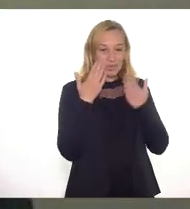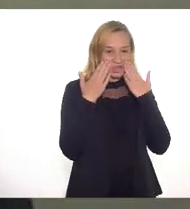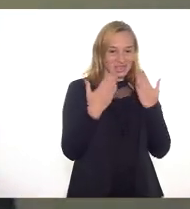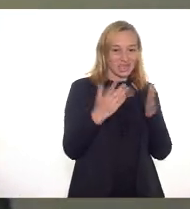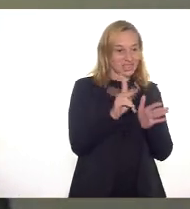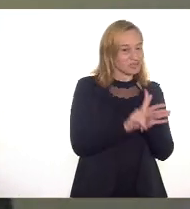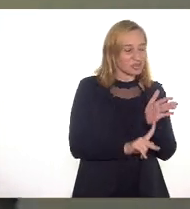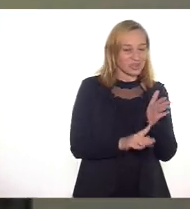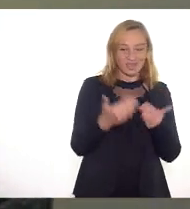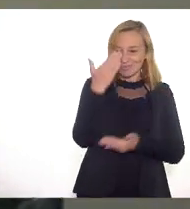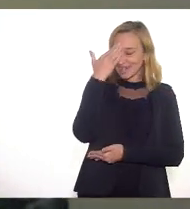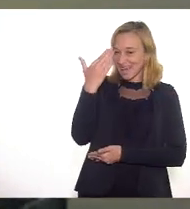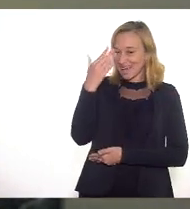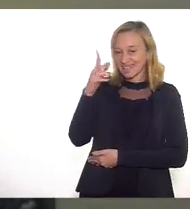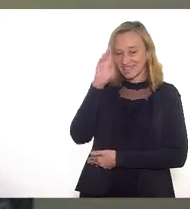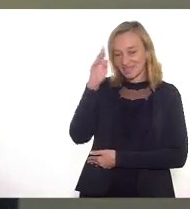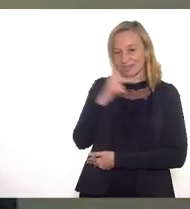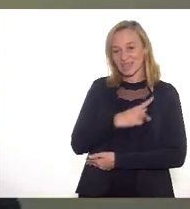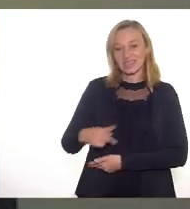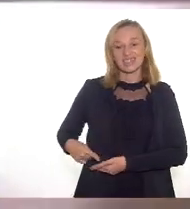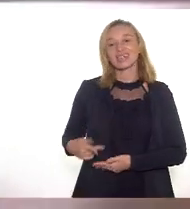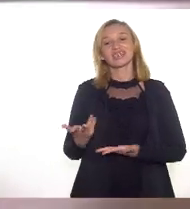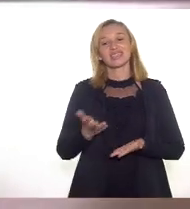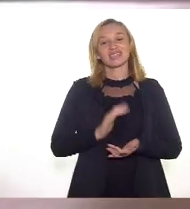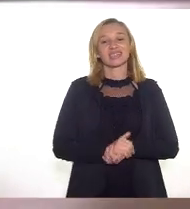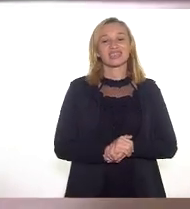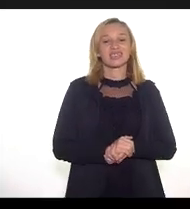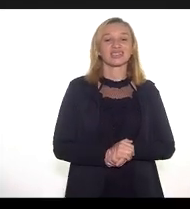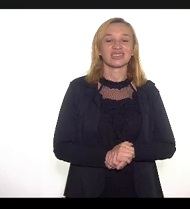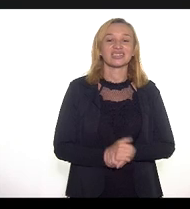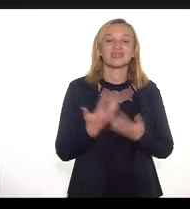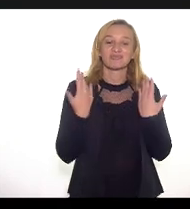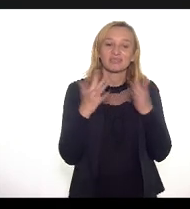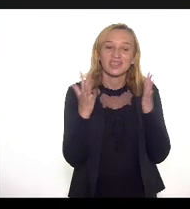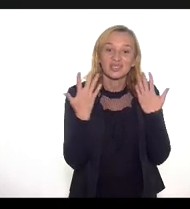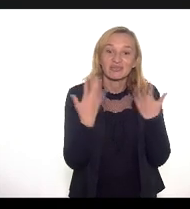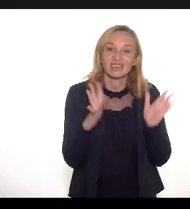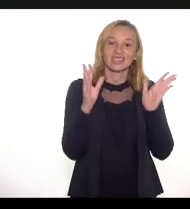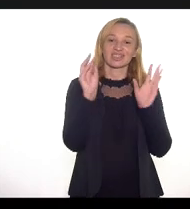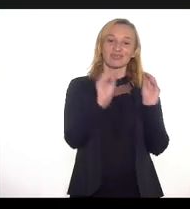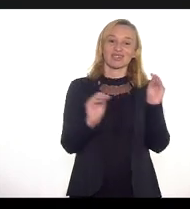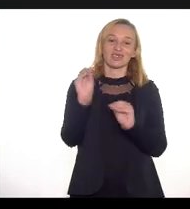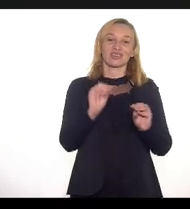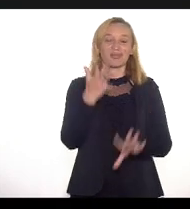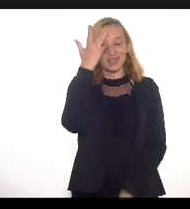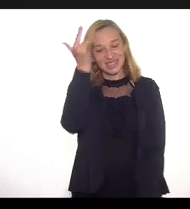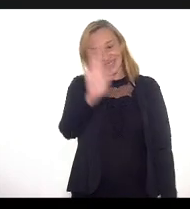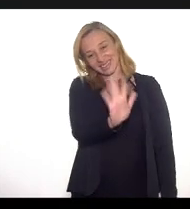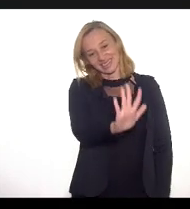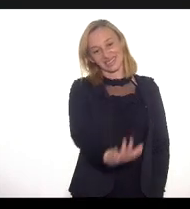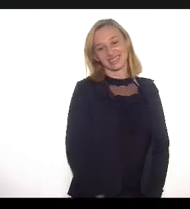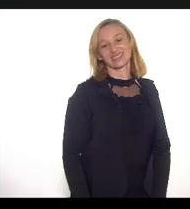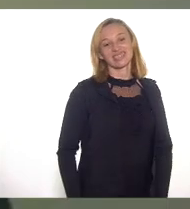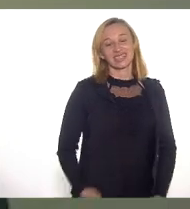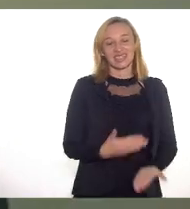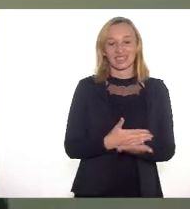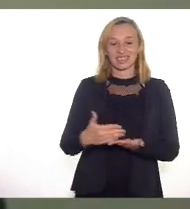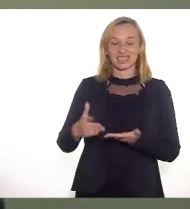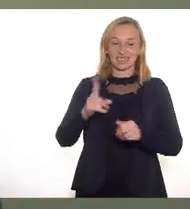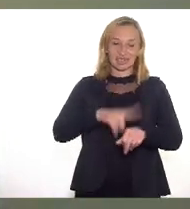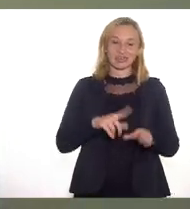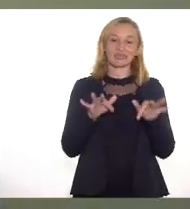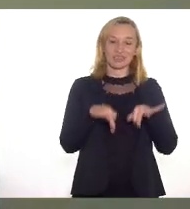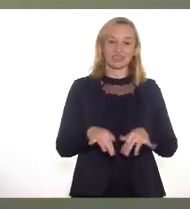esse projeto. Obrigada, presidente. Parabéns. Bom, parabéns, Mar. Até amanhã. Até amanhã. Até amanhã. Iniciado o